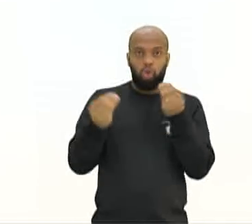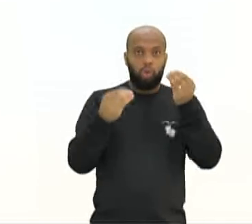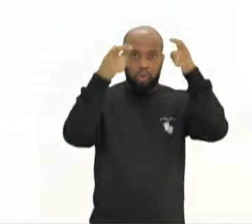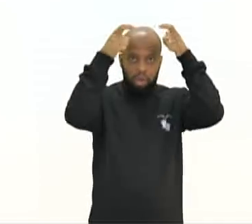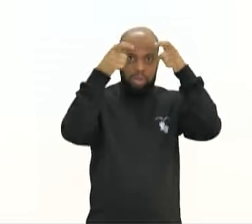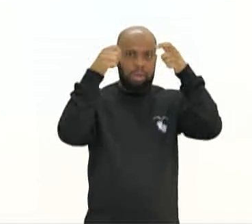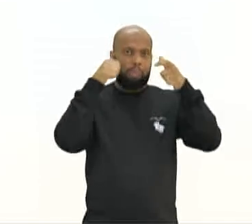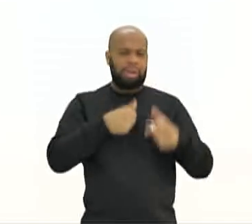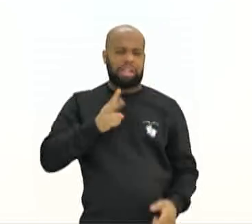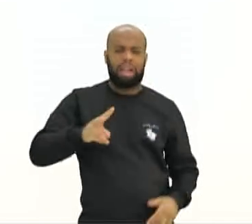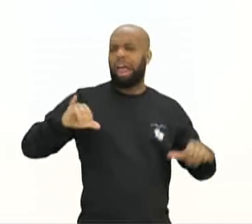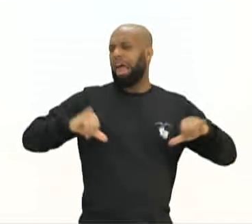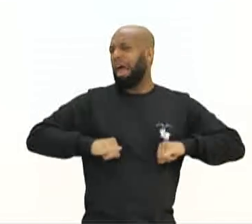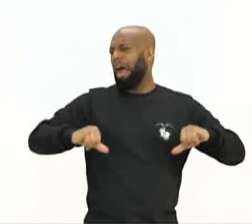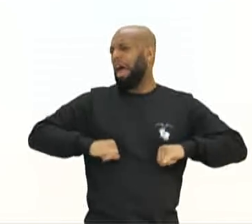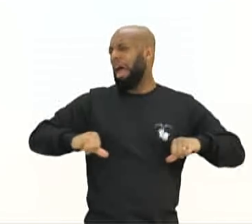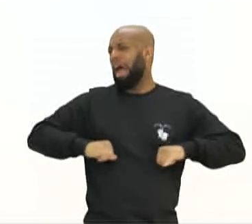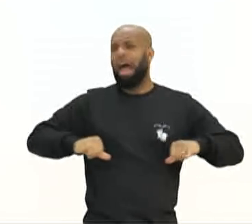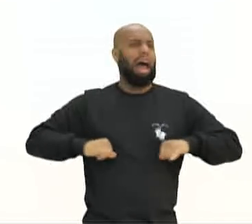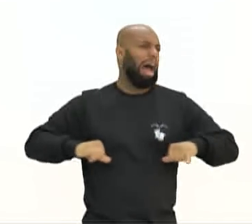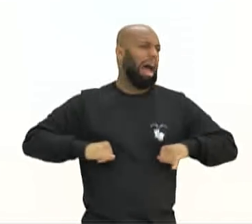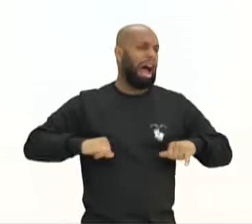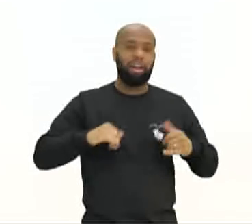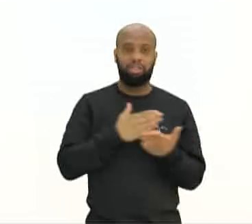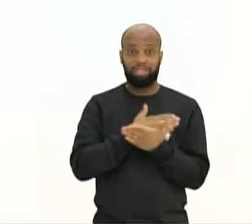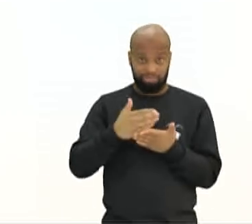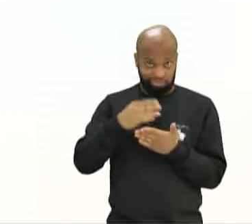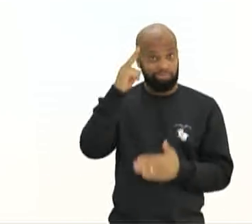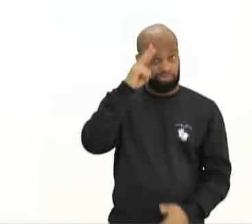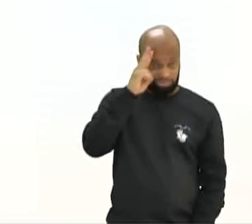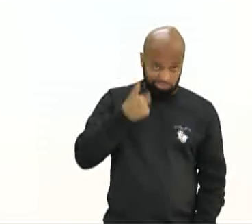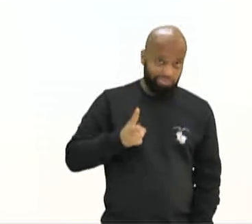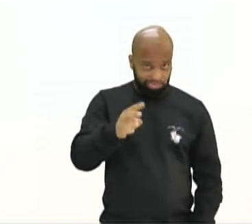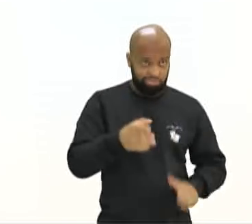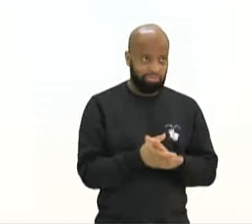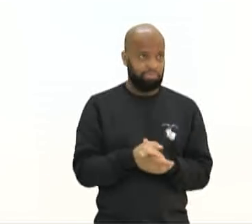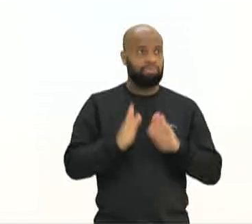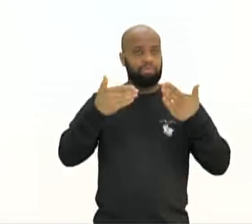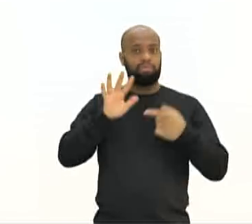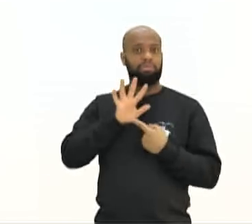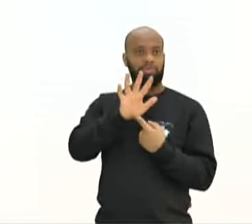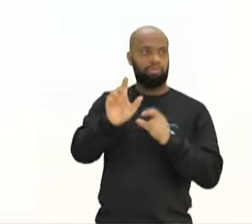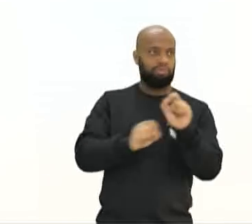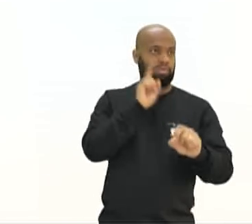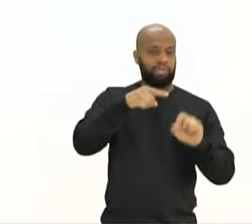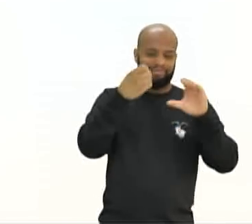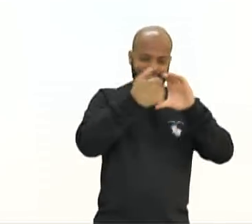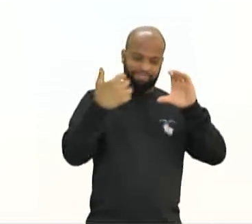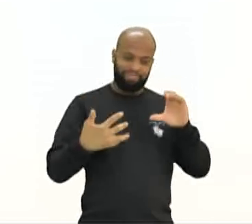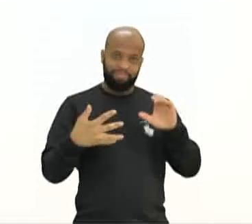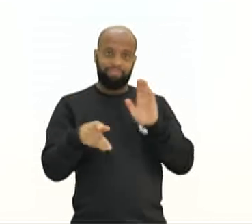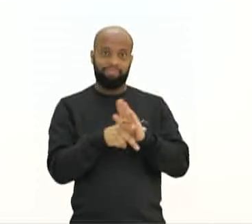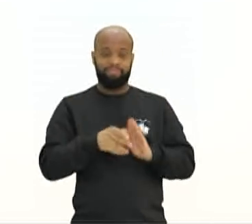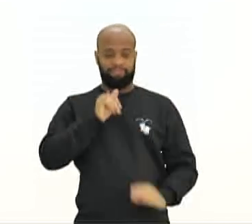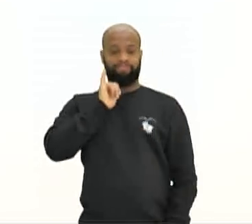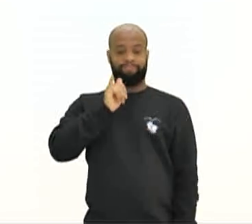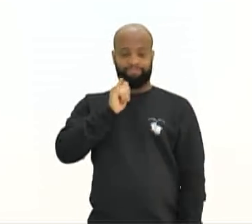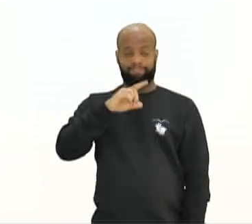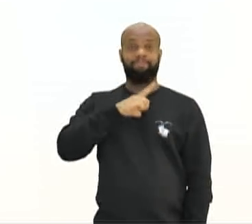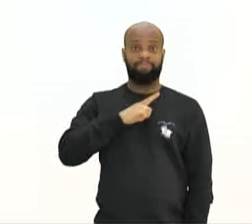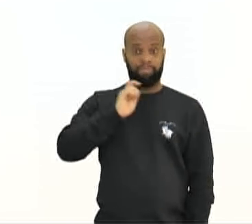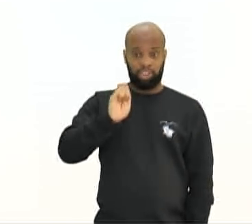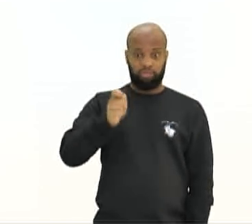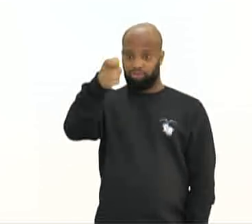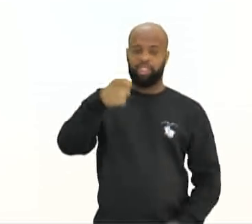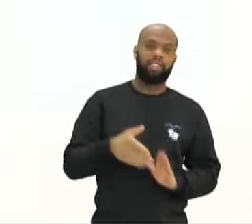são sofredoras no início desses contos. Então, ele traz essas características de conto de